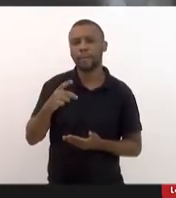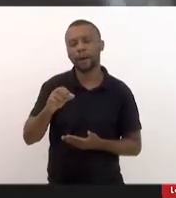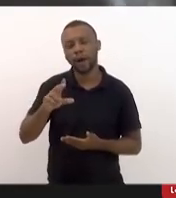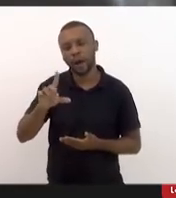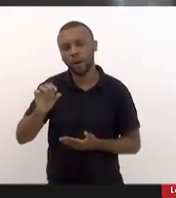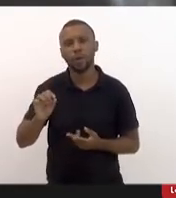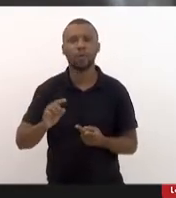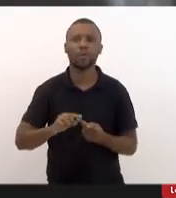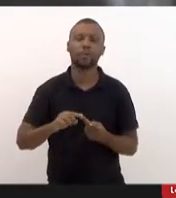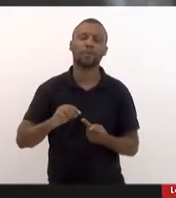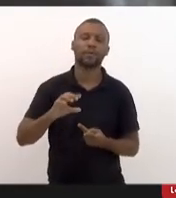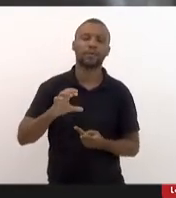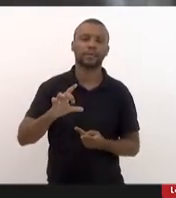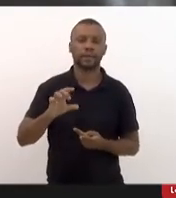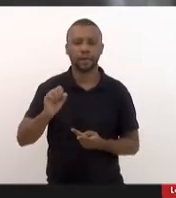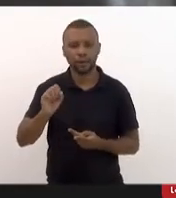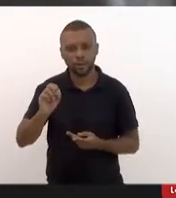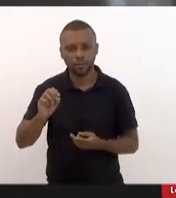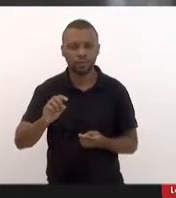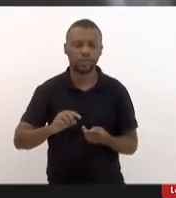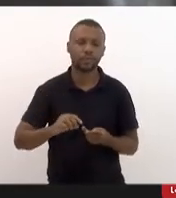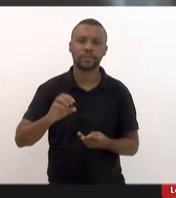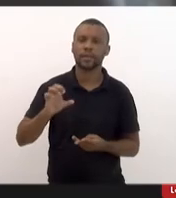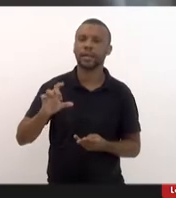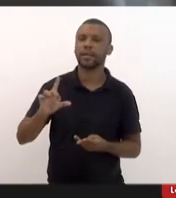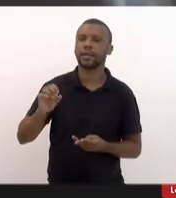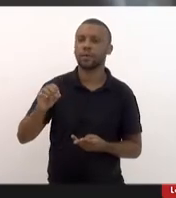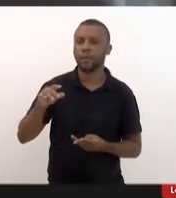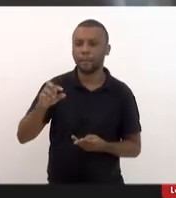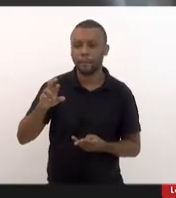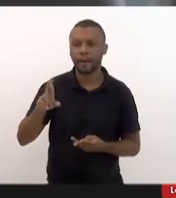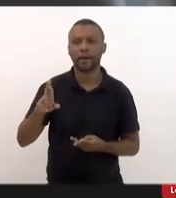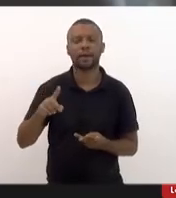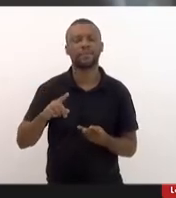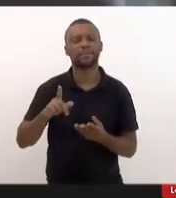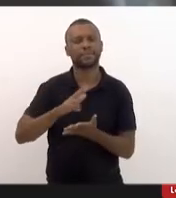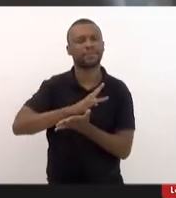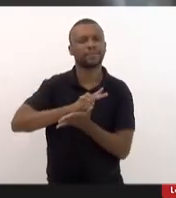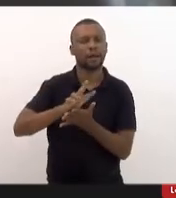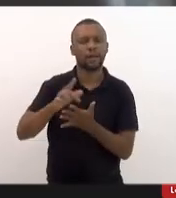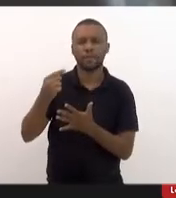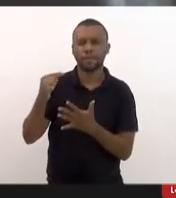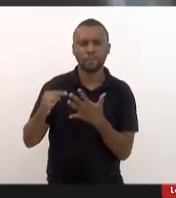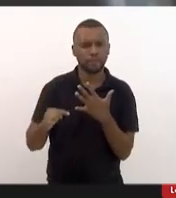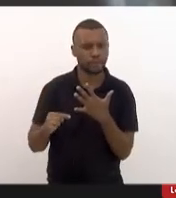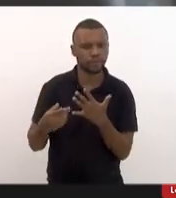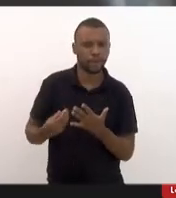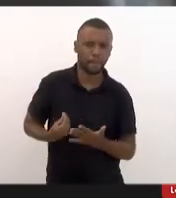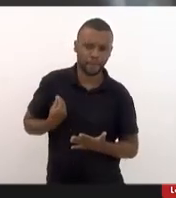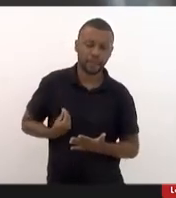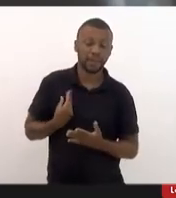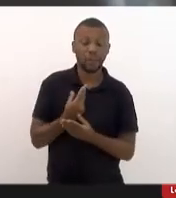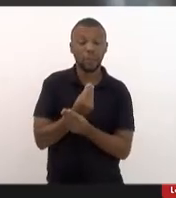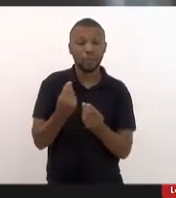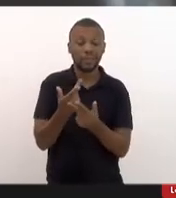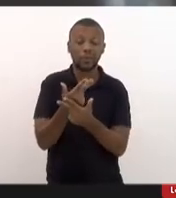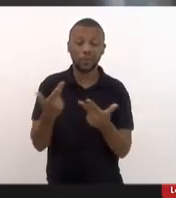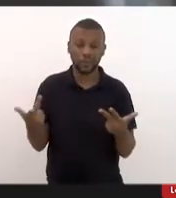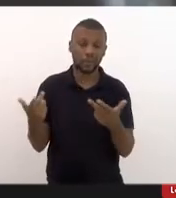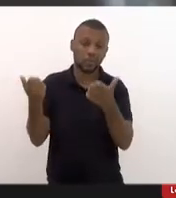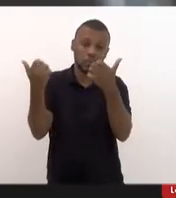Elson, Nilo, Guilmar, Felipe e todos mais. Olha só, muita coisa já foi